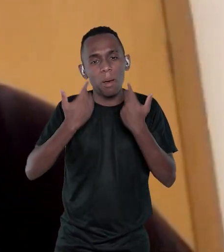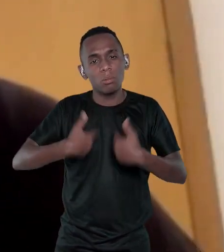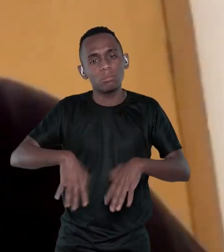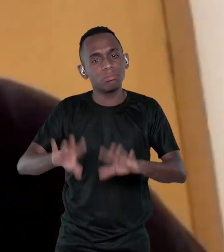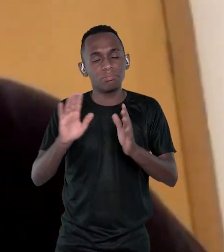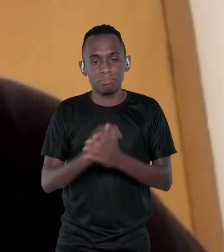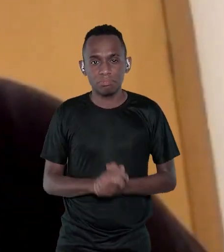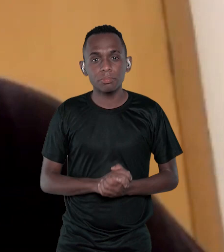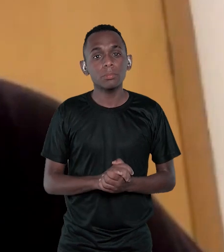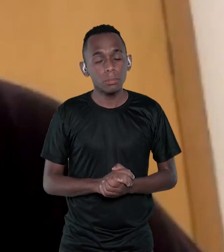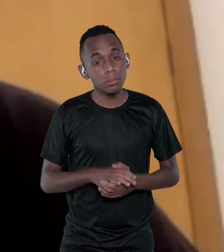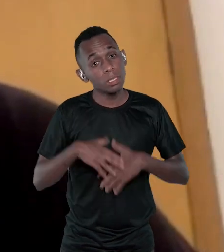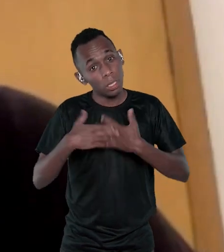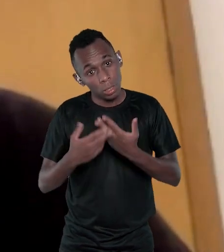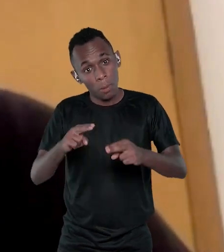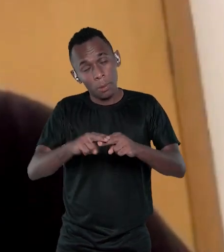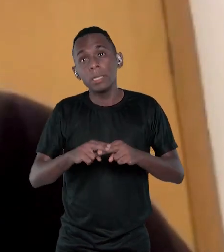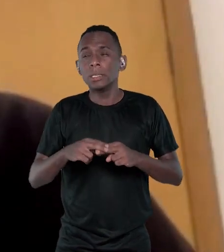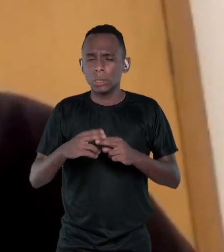E com isso